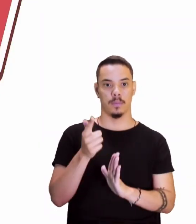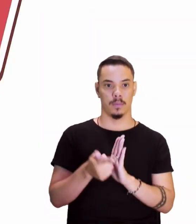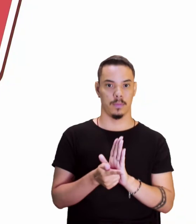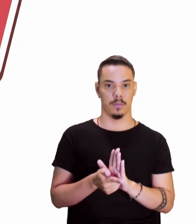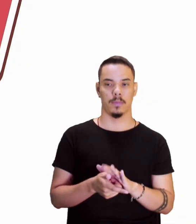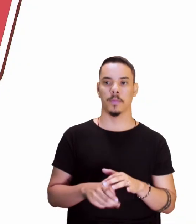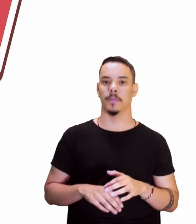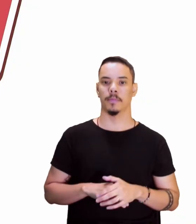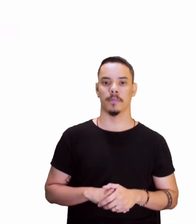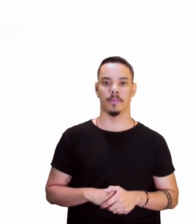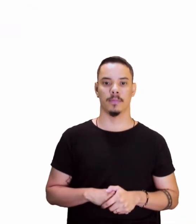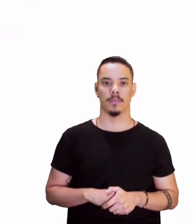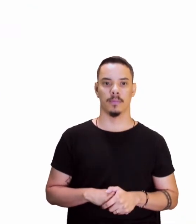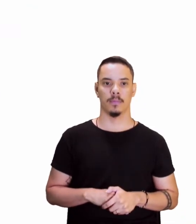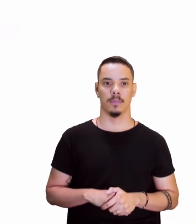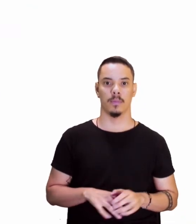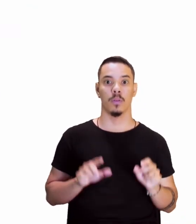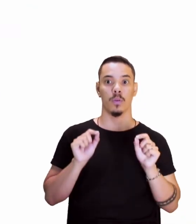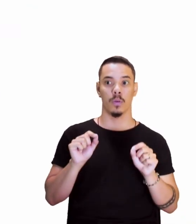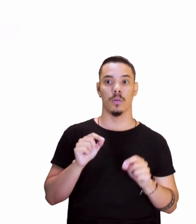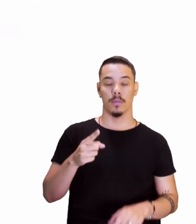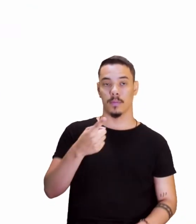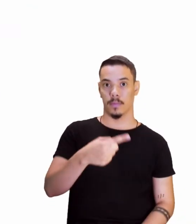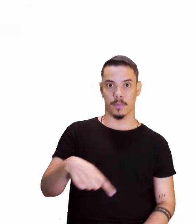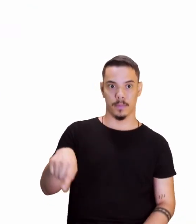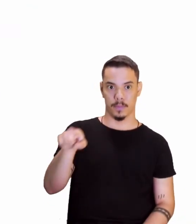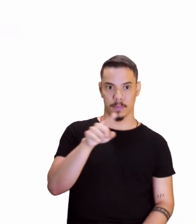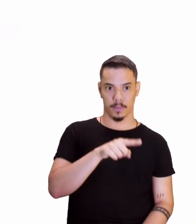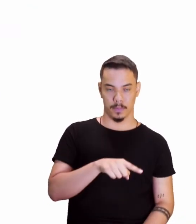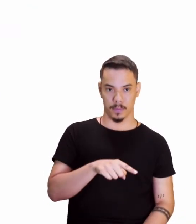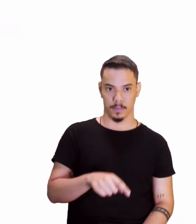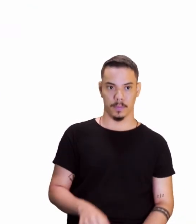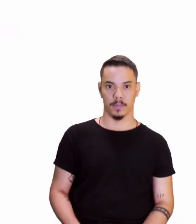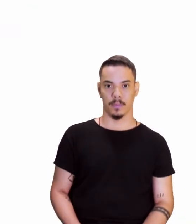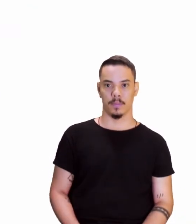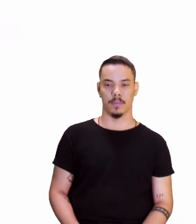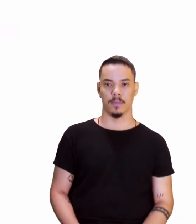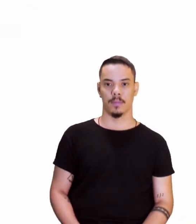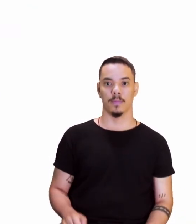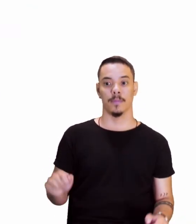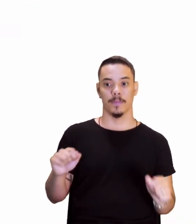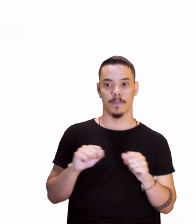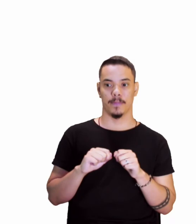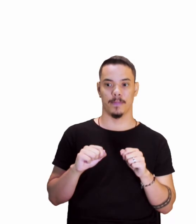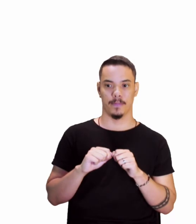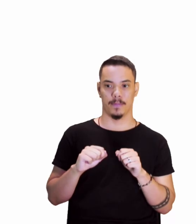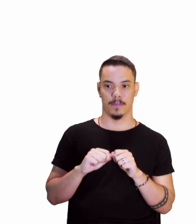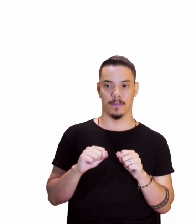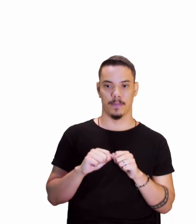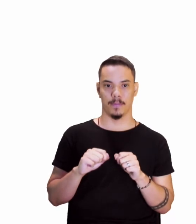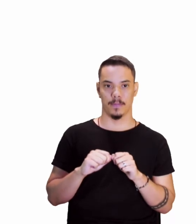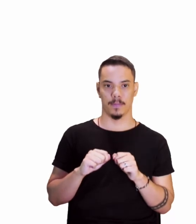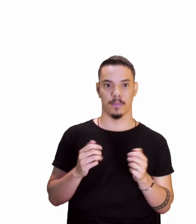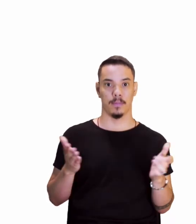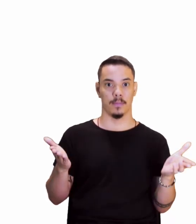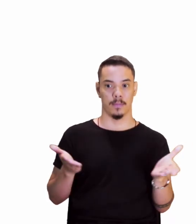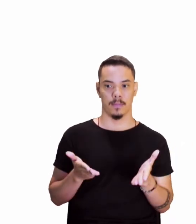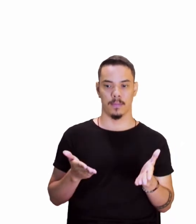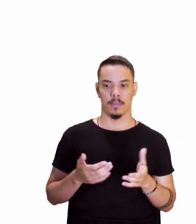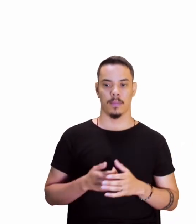Vamos lá! O que você, amadinho, né, vai fazer, vai produzir?